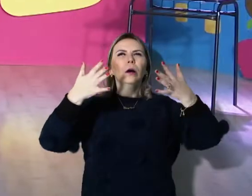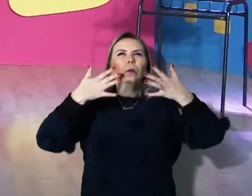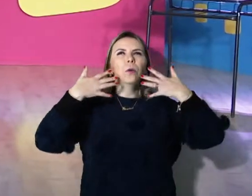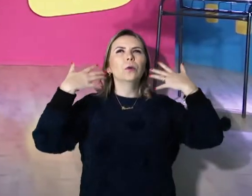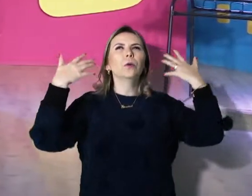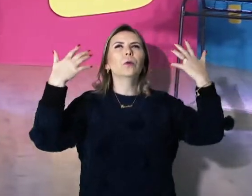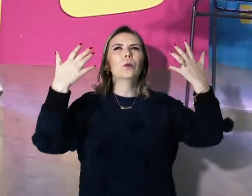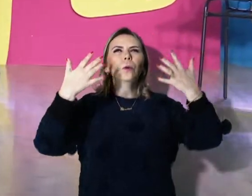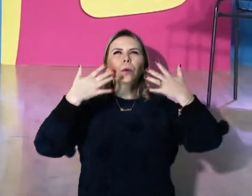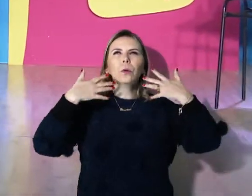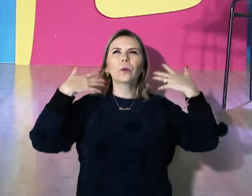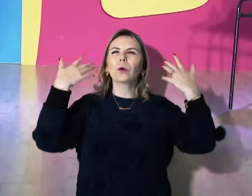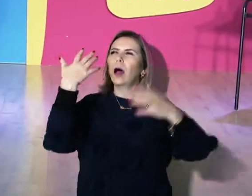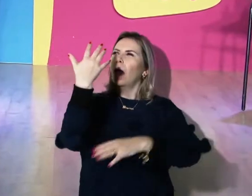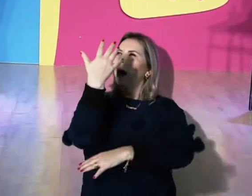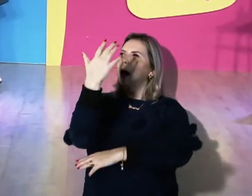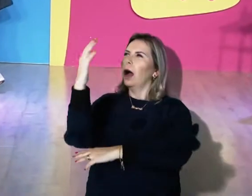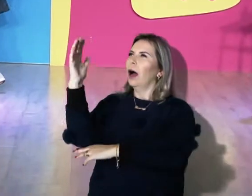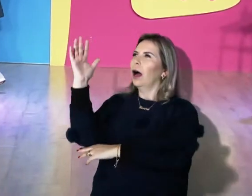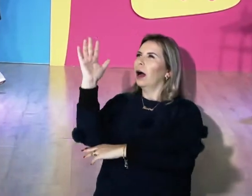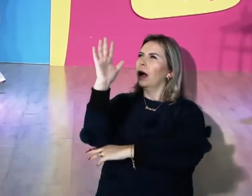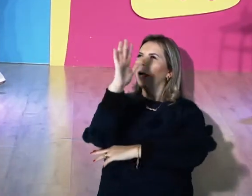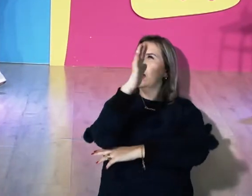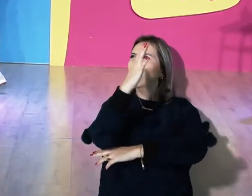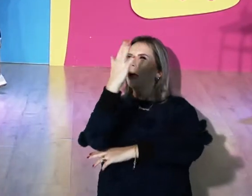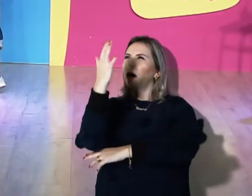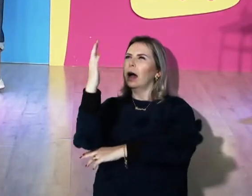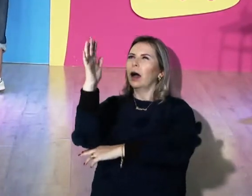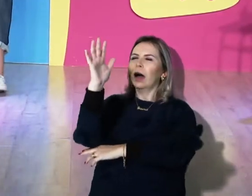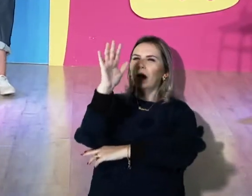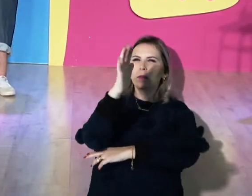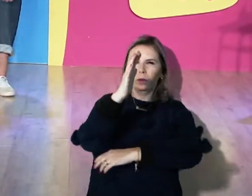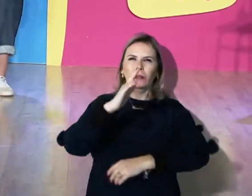rosto, nas folhas das árvores, no meu cabelo.